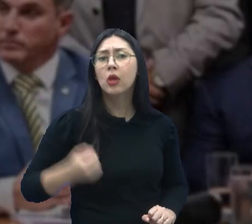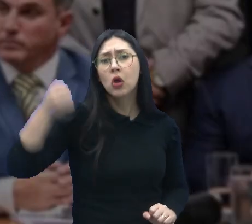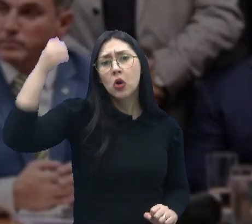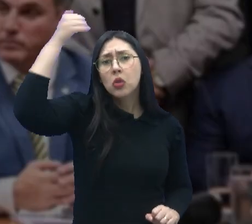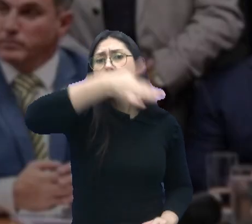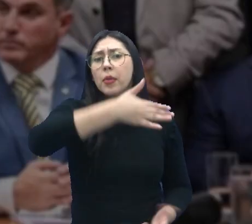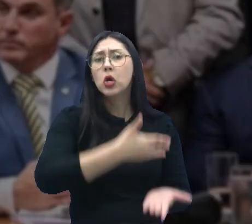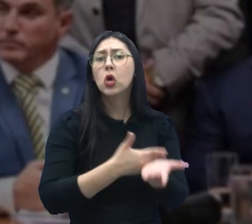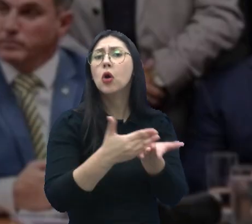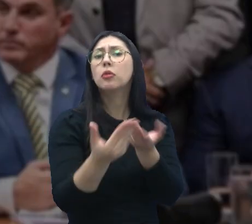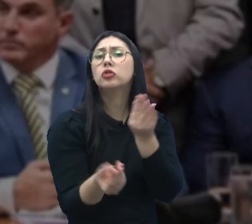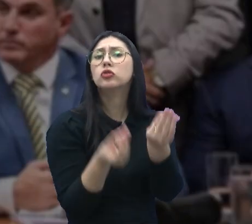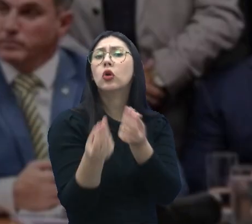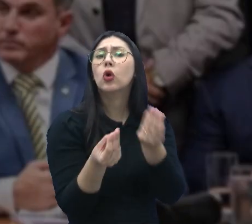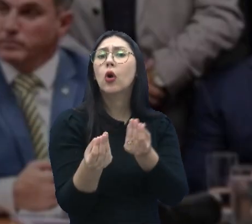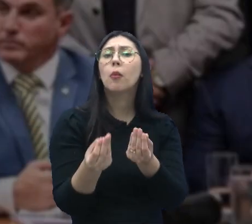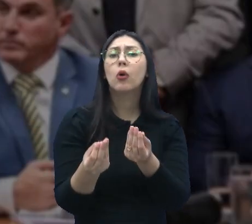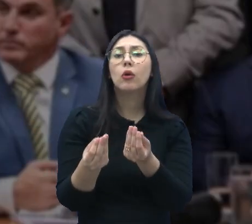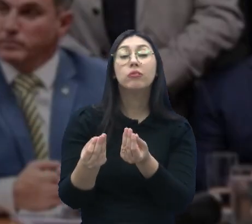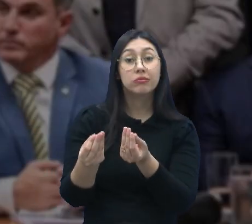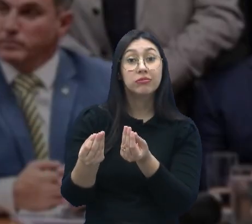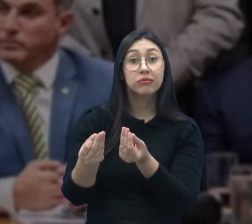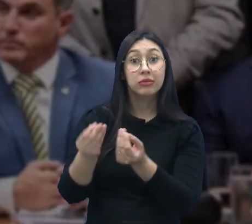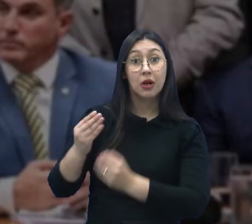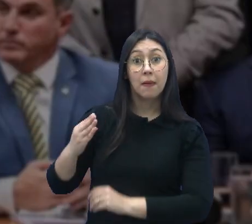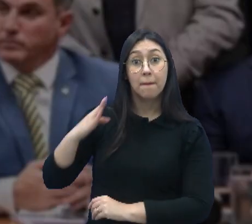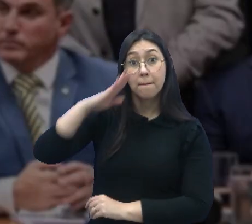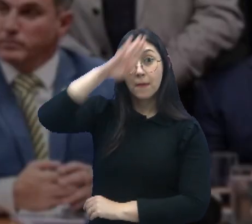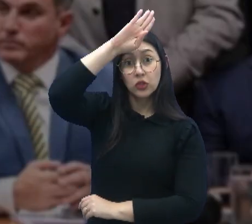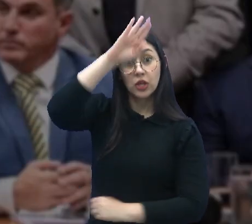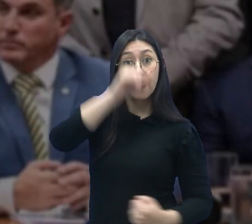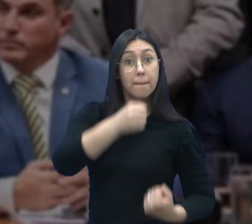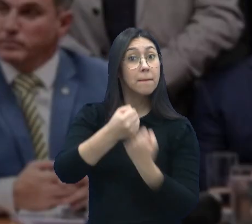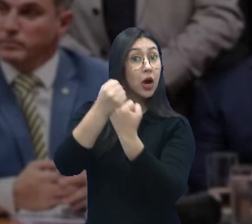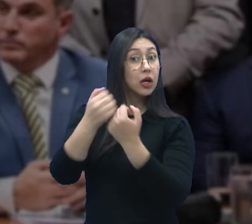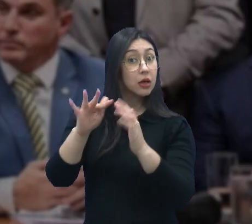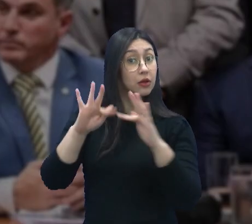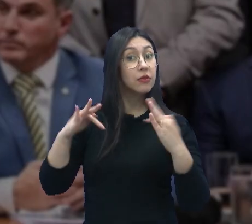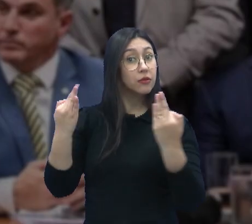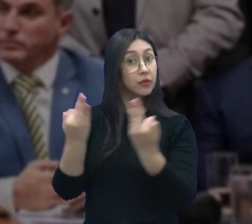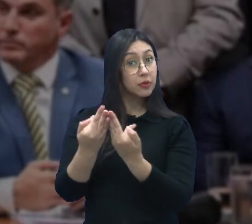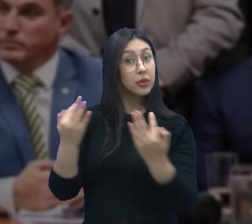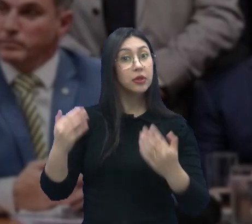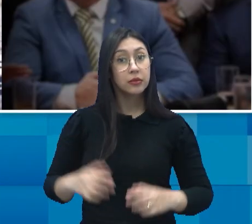dele? Jair Bolsonaro, seus apoiadores e seus familiares.